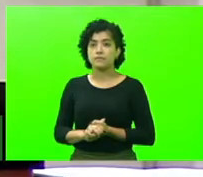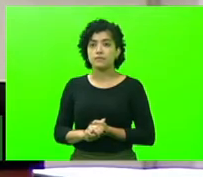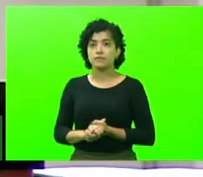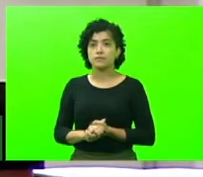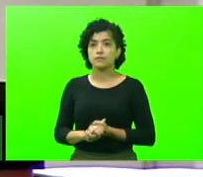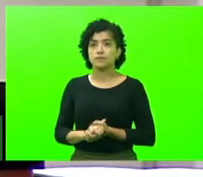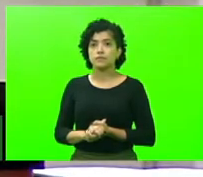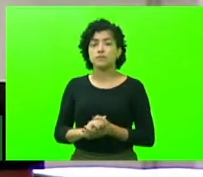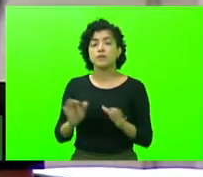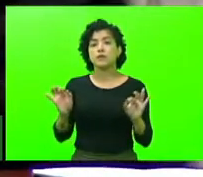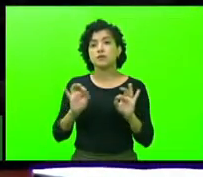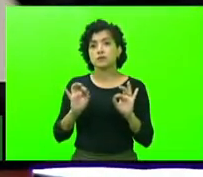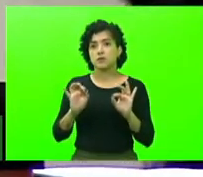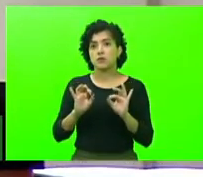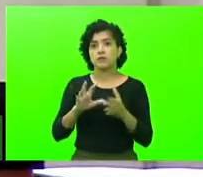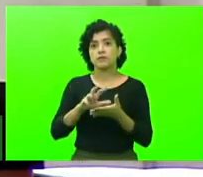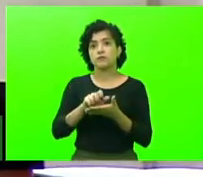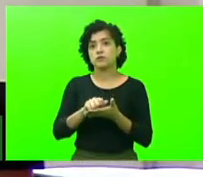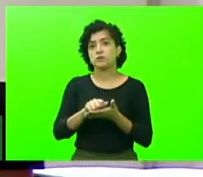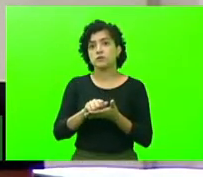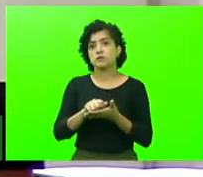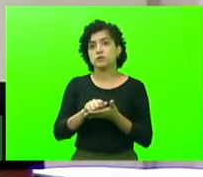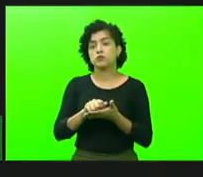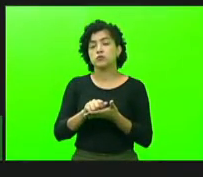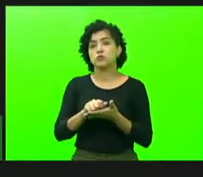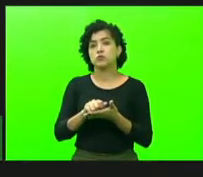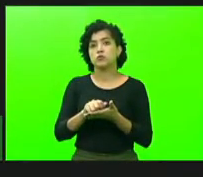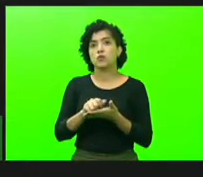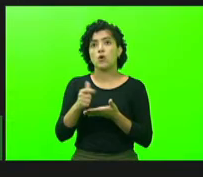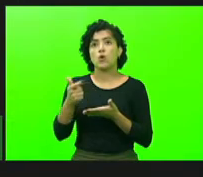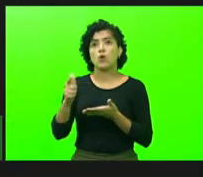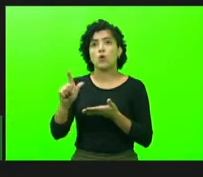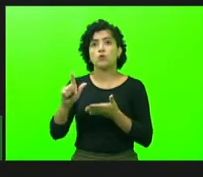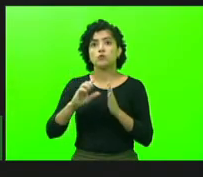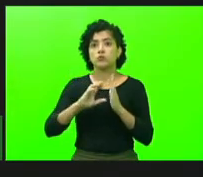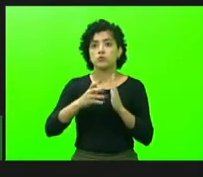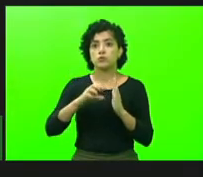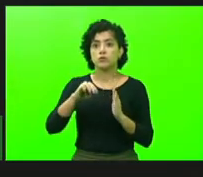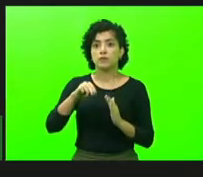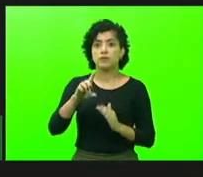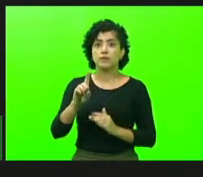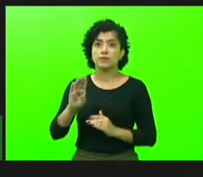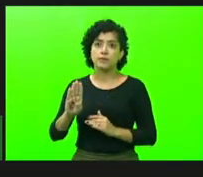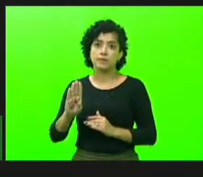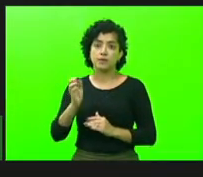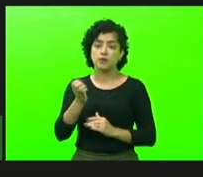Não havendo oradores inscritos, o próximo horário é do bloco MDB Novo.